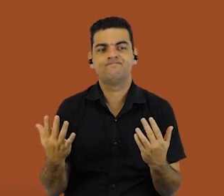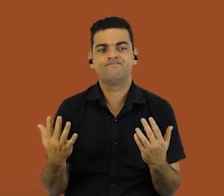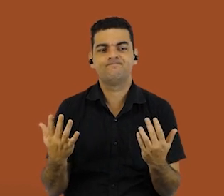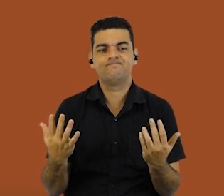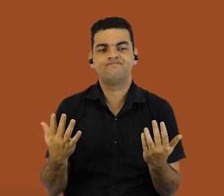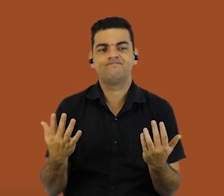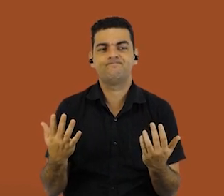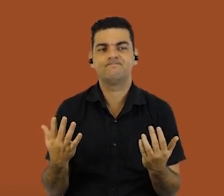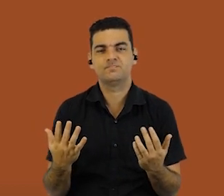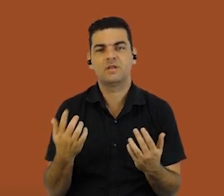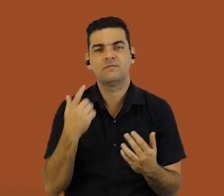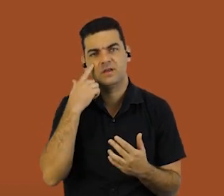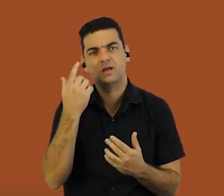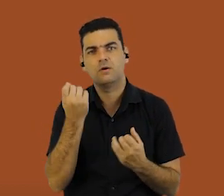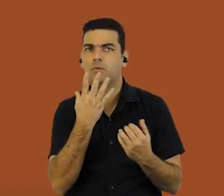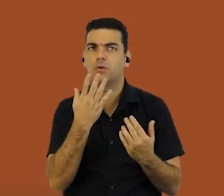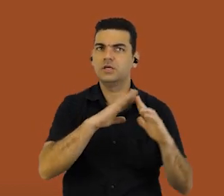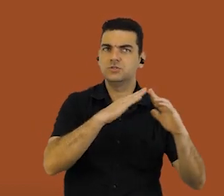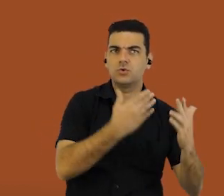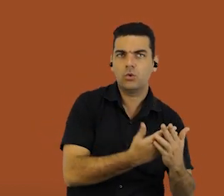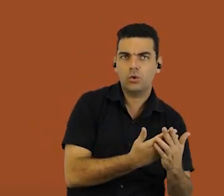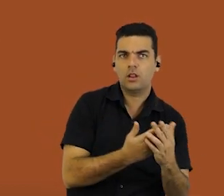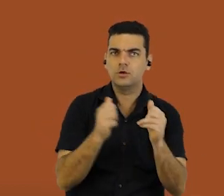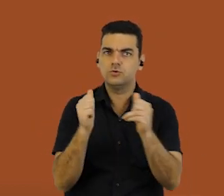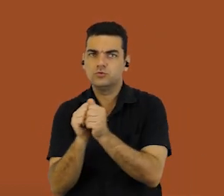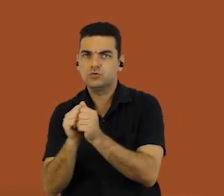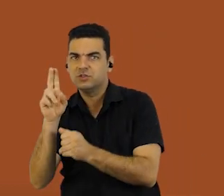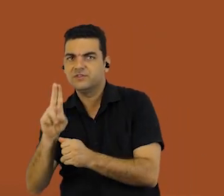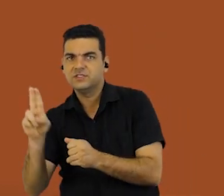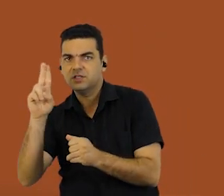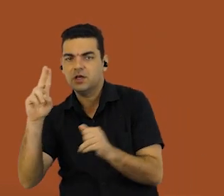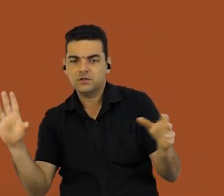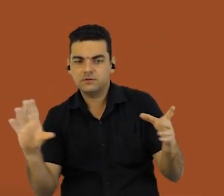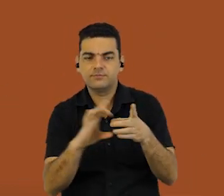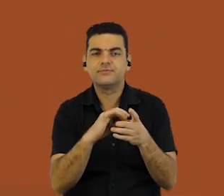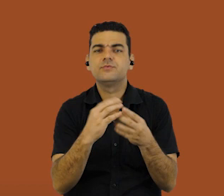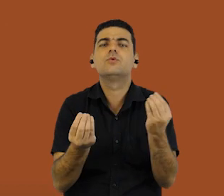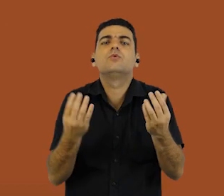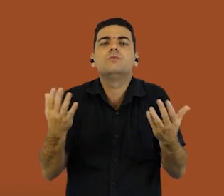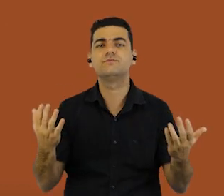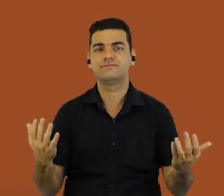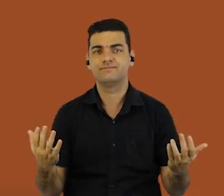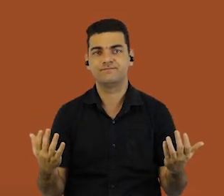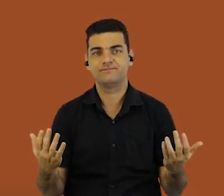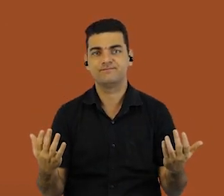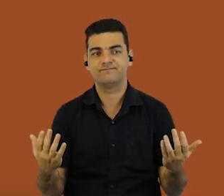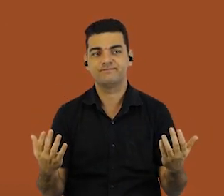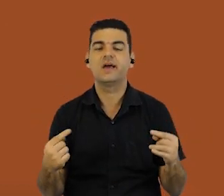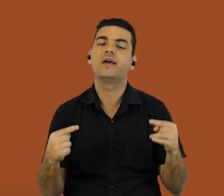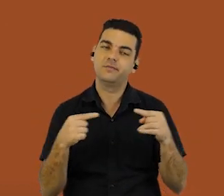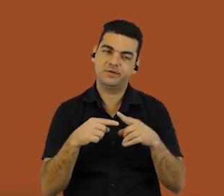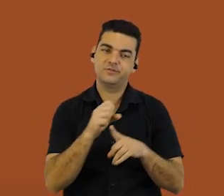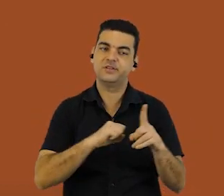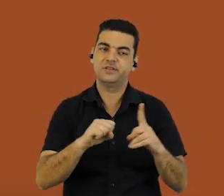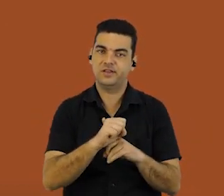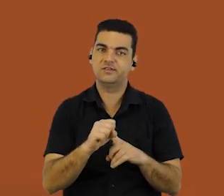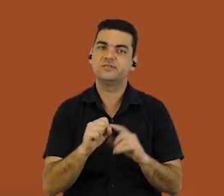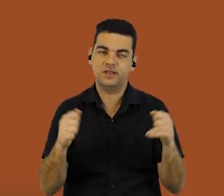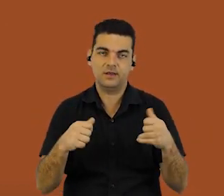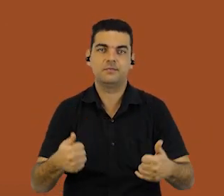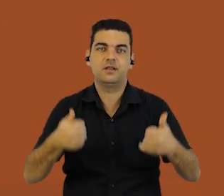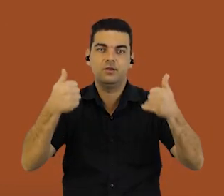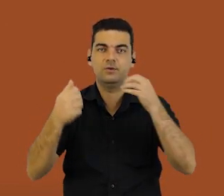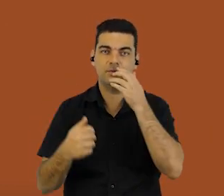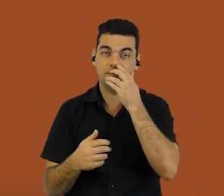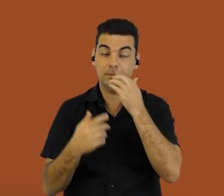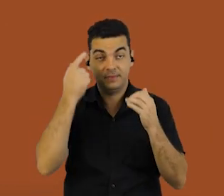esse também, ver essa via também, né, da interação da academia com a comunidade de modo geral, né?